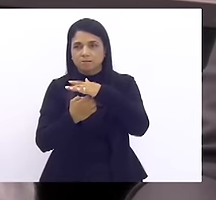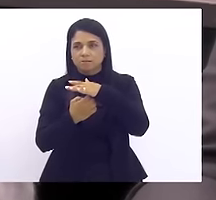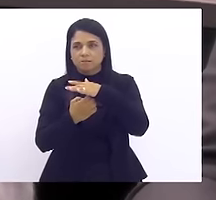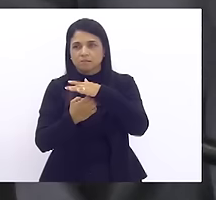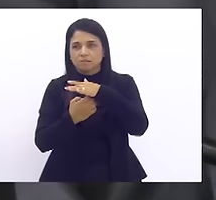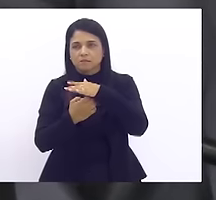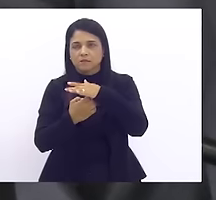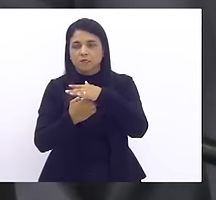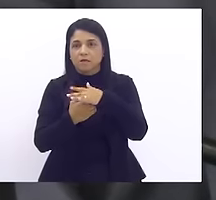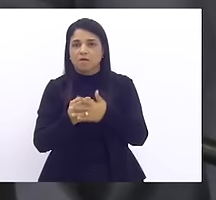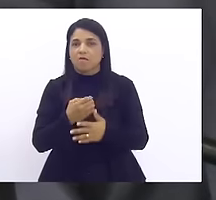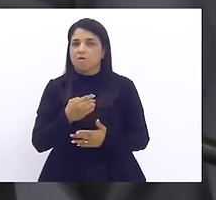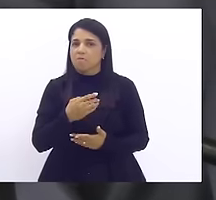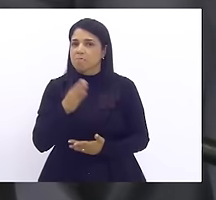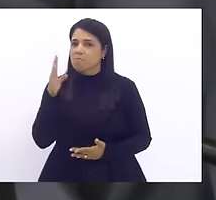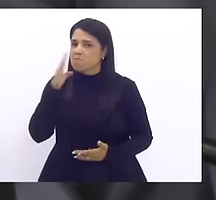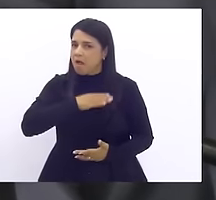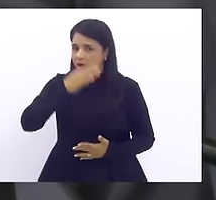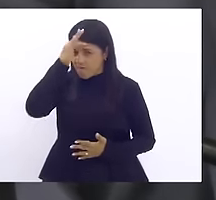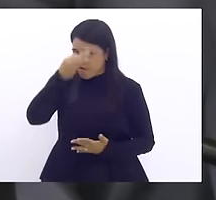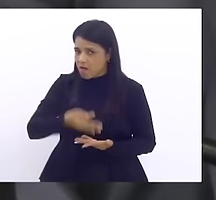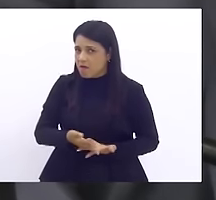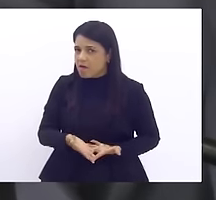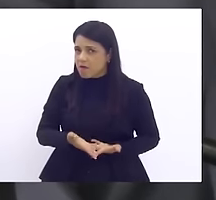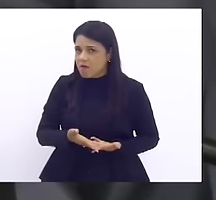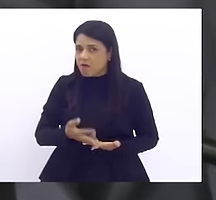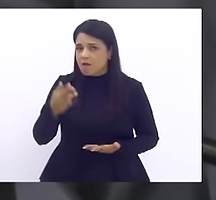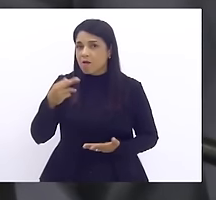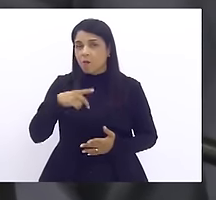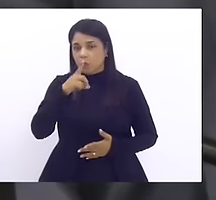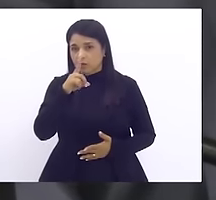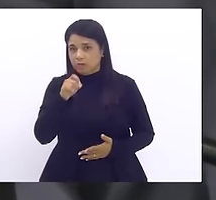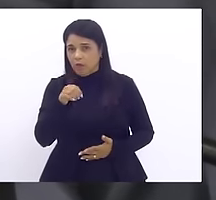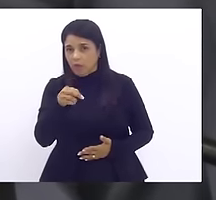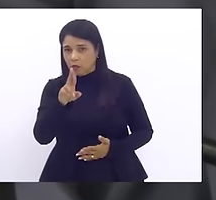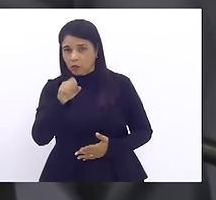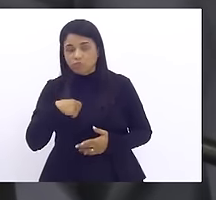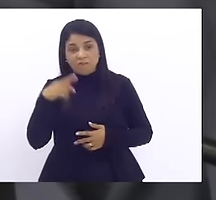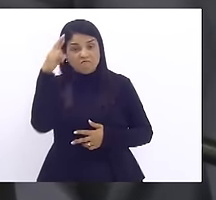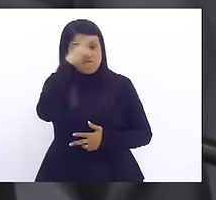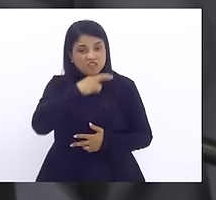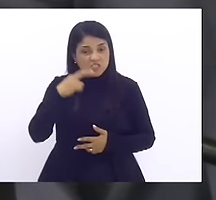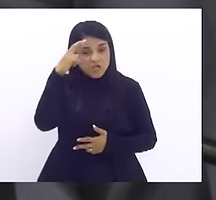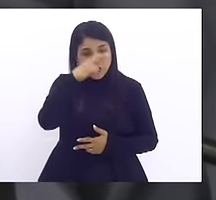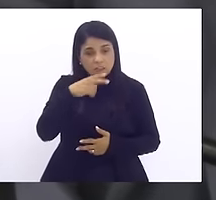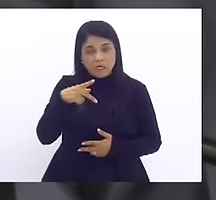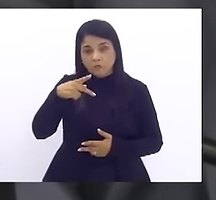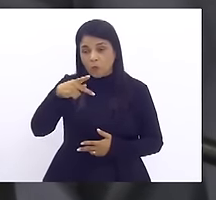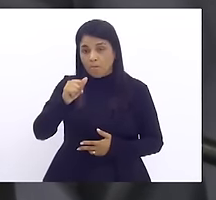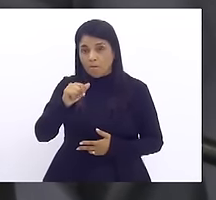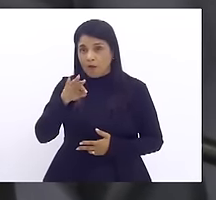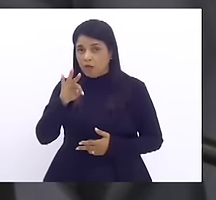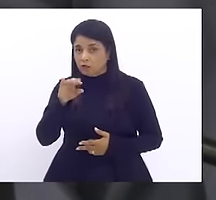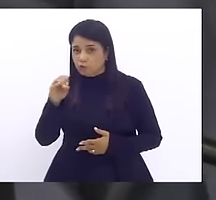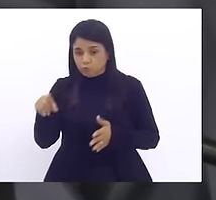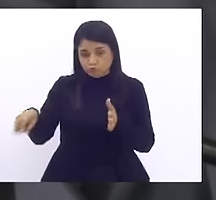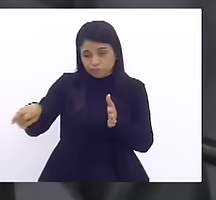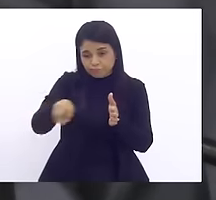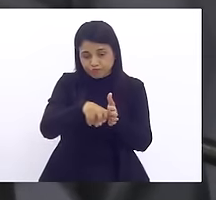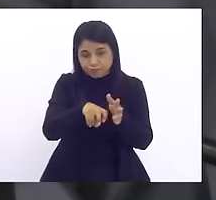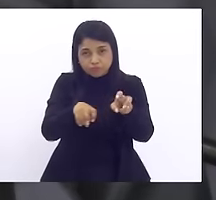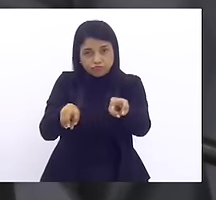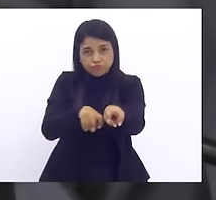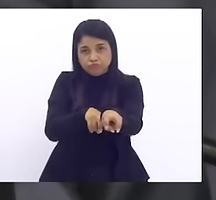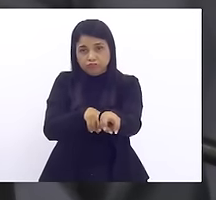aí é uma fé e aí o dedo teria que fazer o trabalho de fiscalização em todos os seus pares a gente tá falando de leilão a gente tá falando de